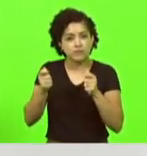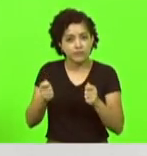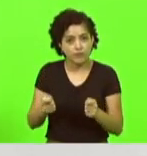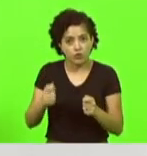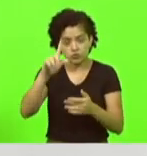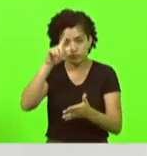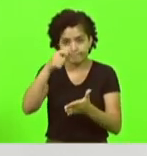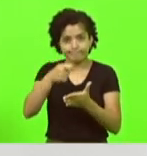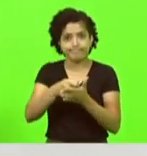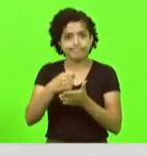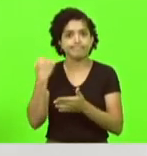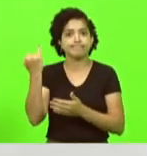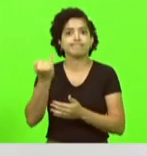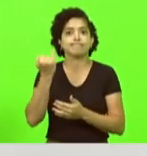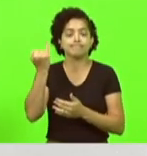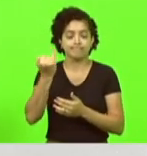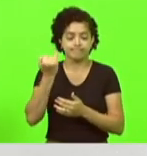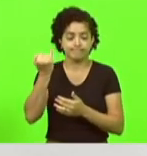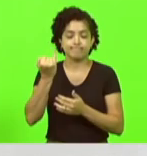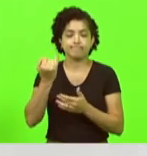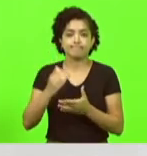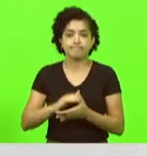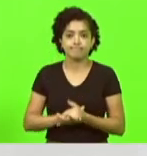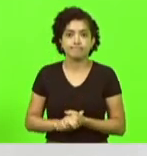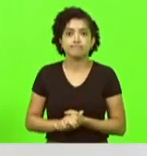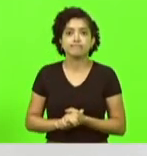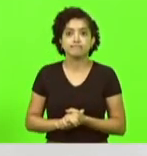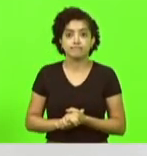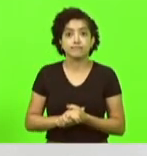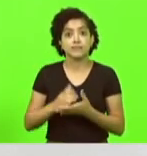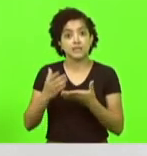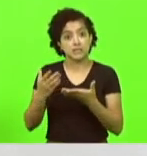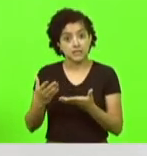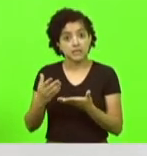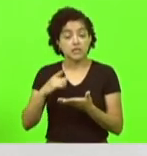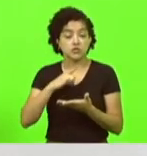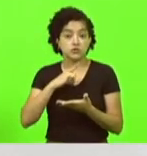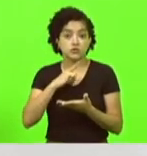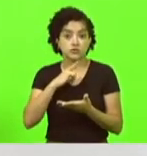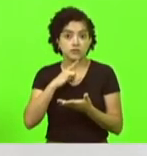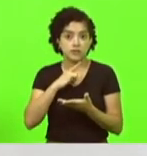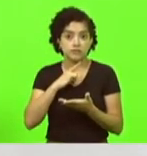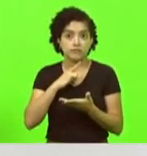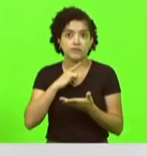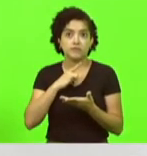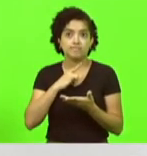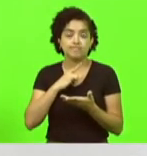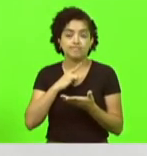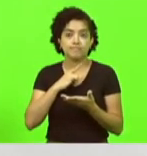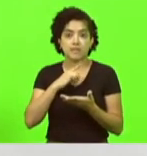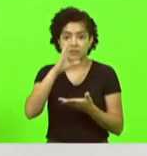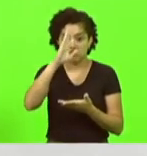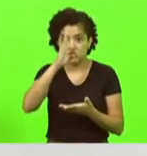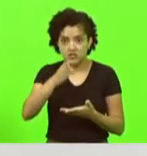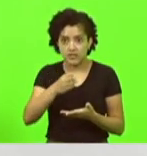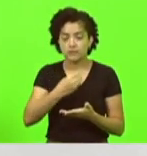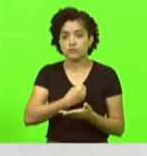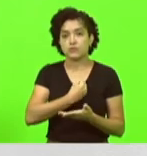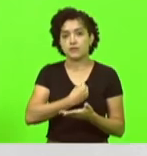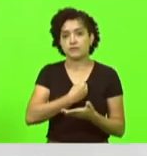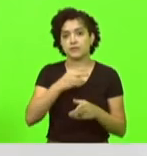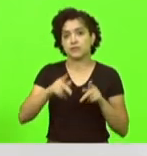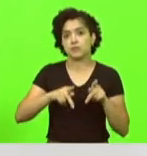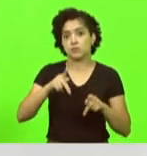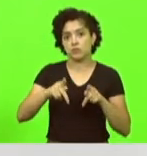tomada de decisões importantes que impactasse e impactaram é diretamente na vida do Catarinense